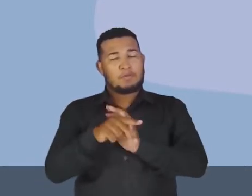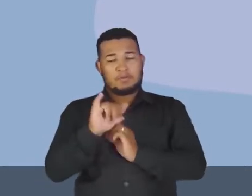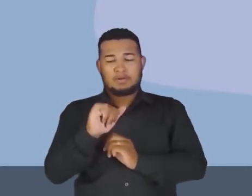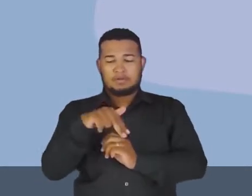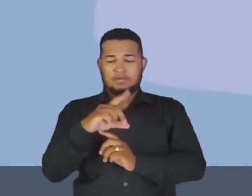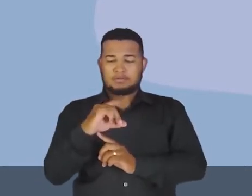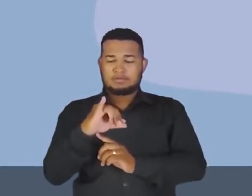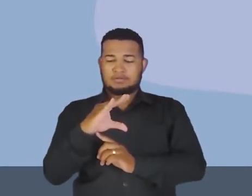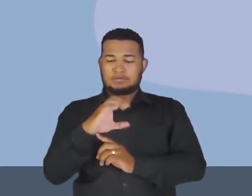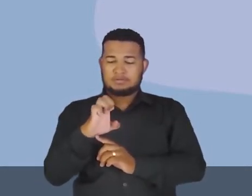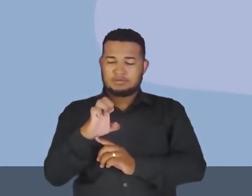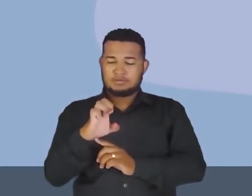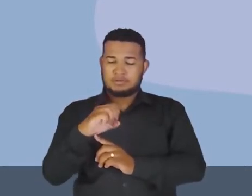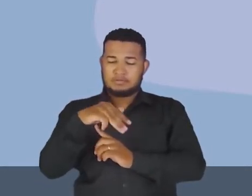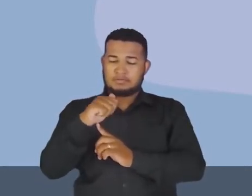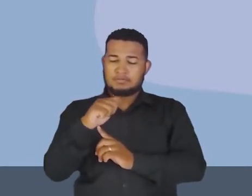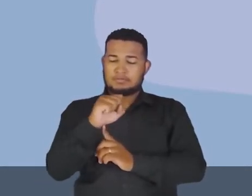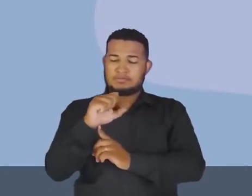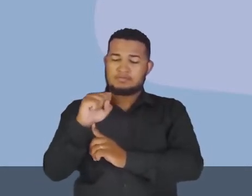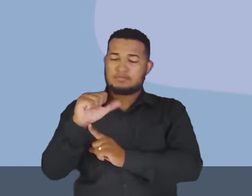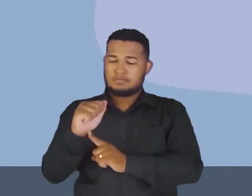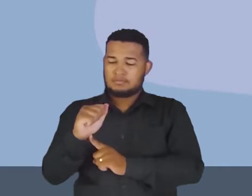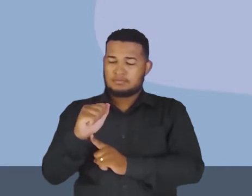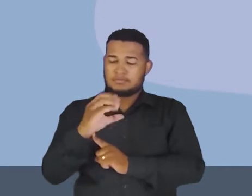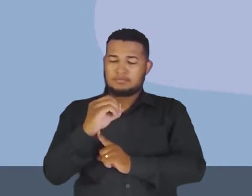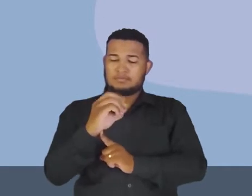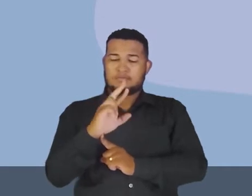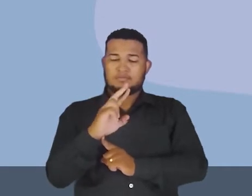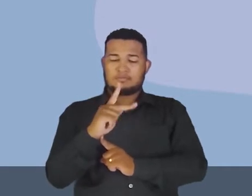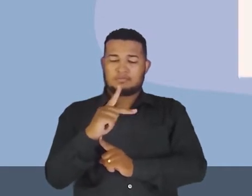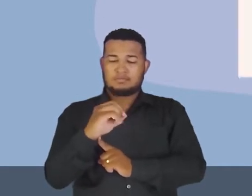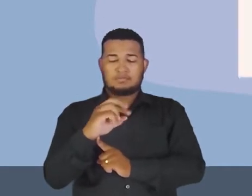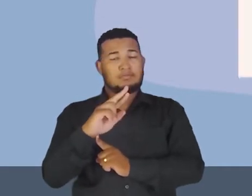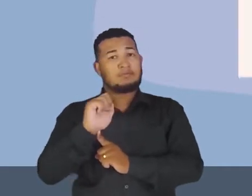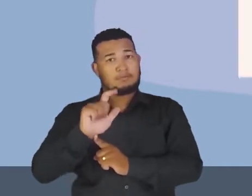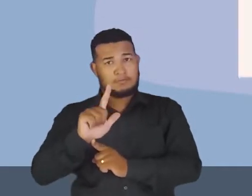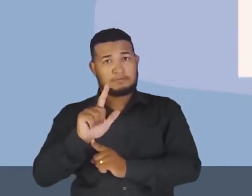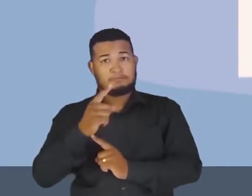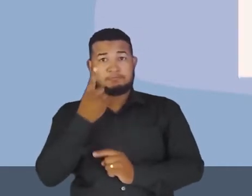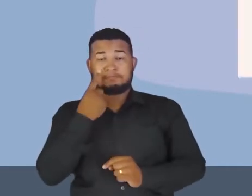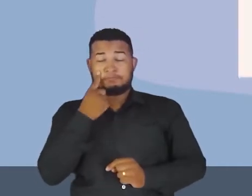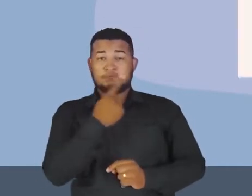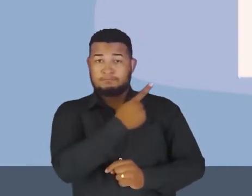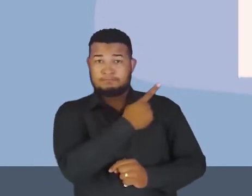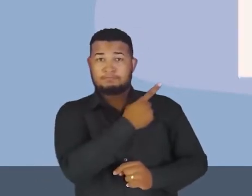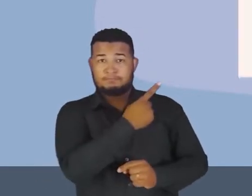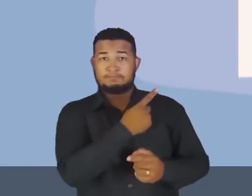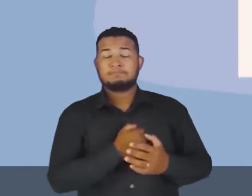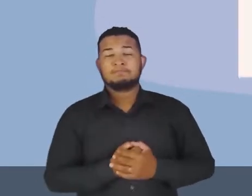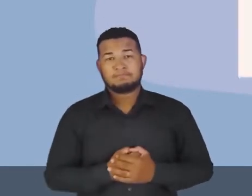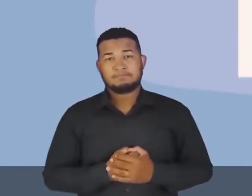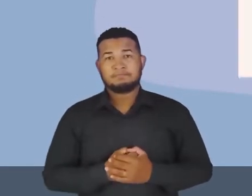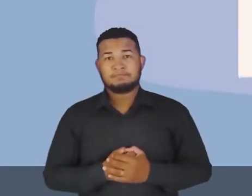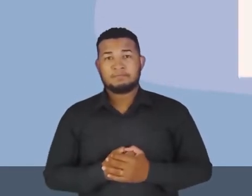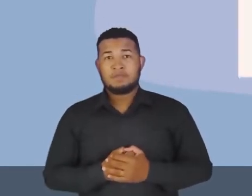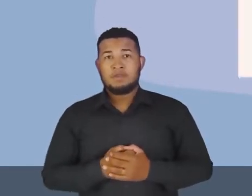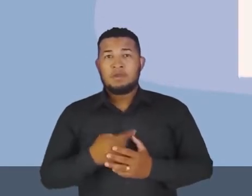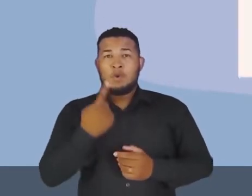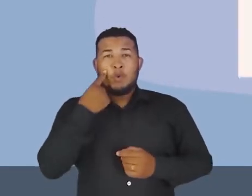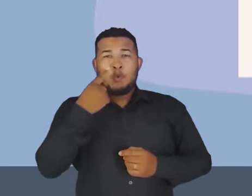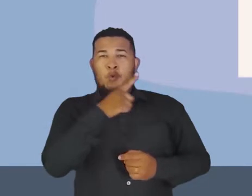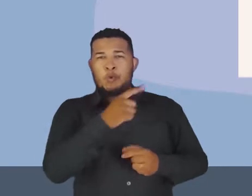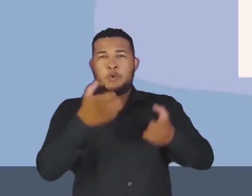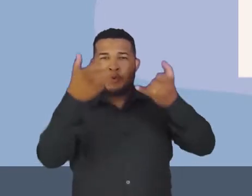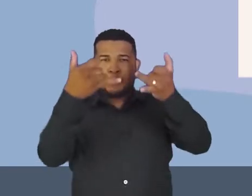massa corporal. Olha só essa fórmula, por favor, no slide, por favor, aqui. Aqui, nesse slide, você pode perceber